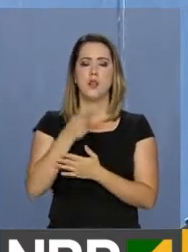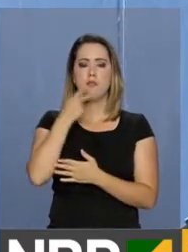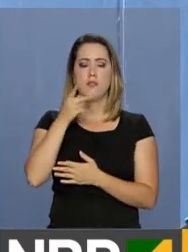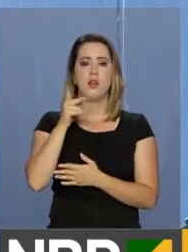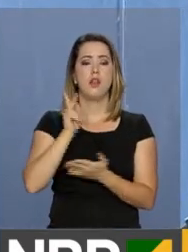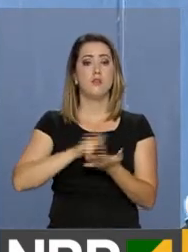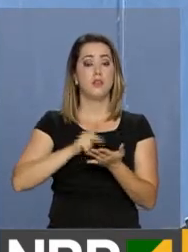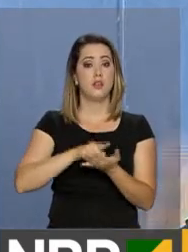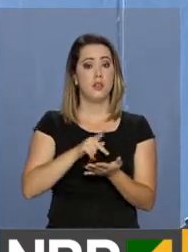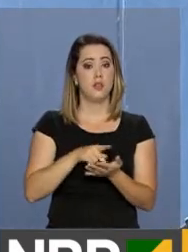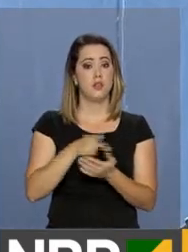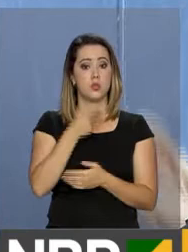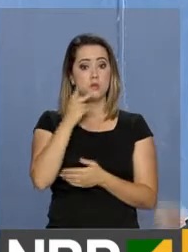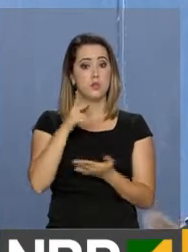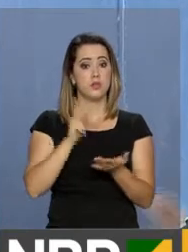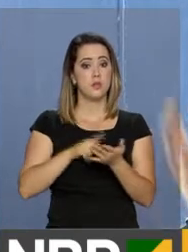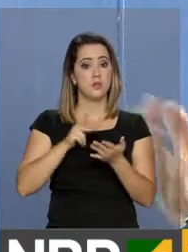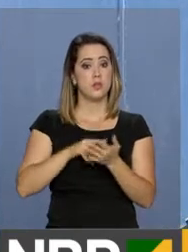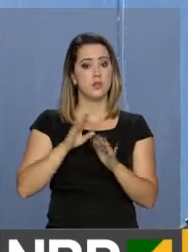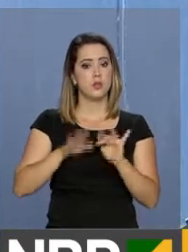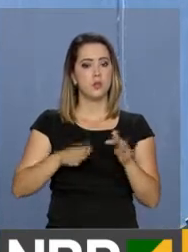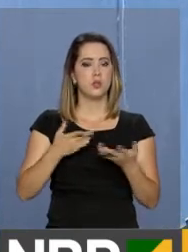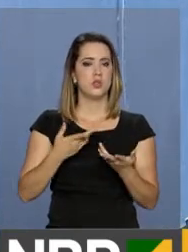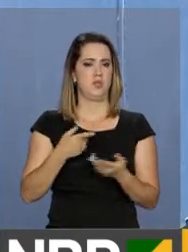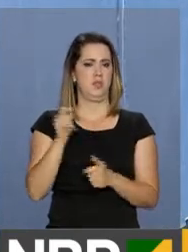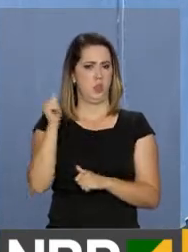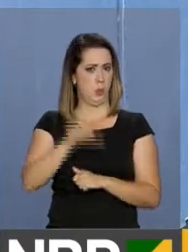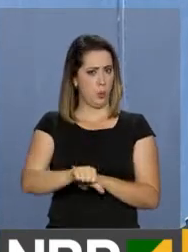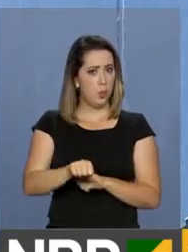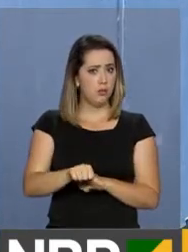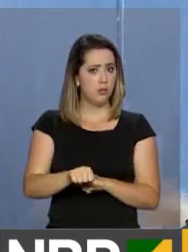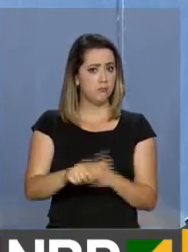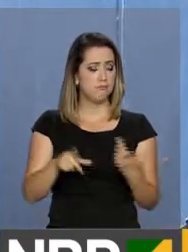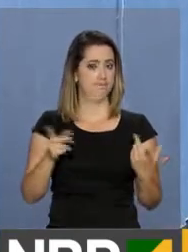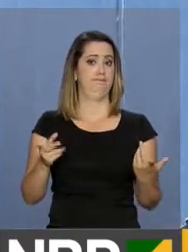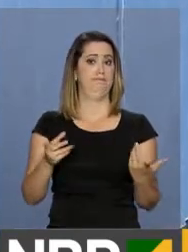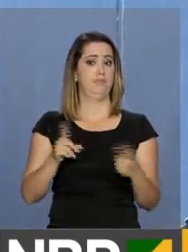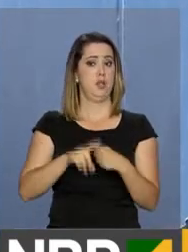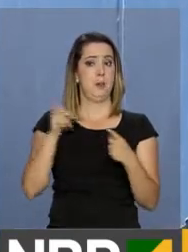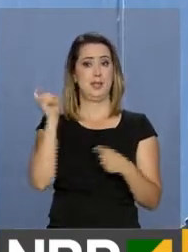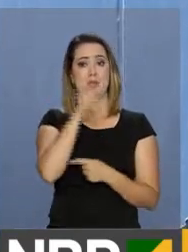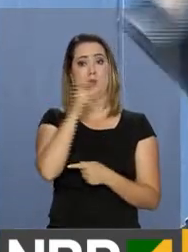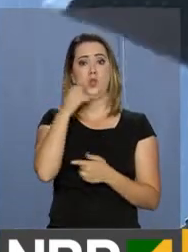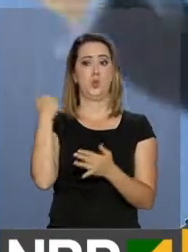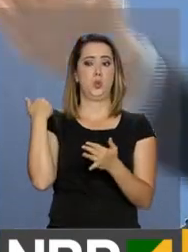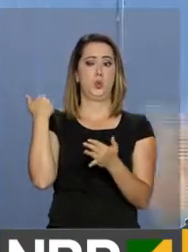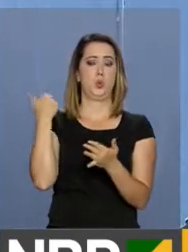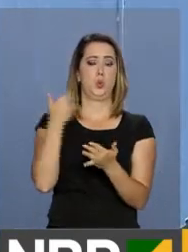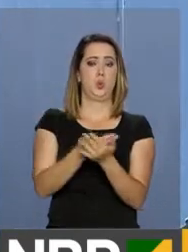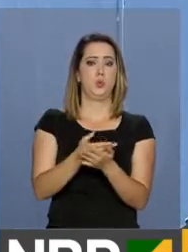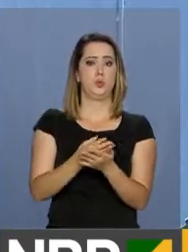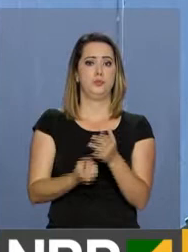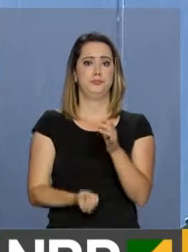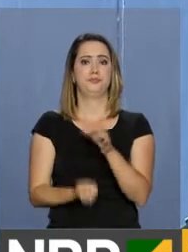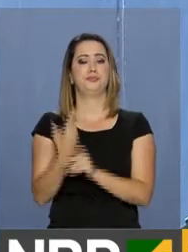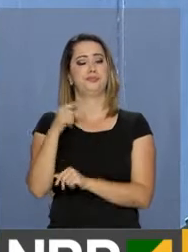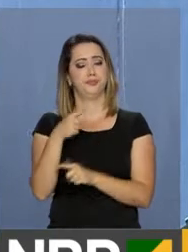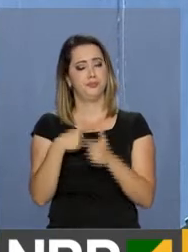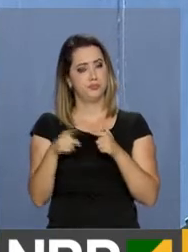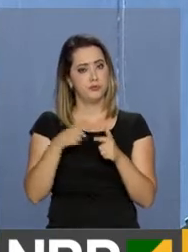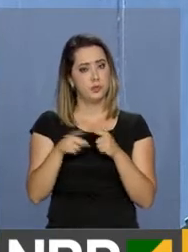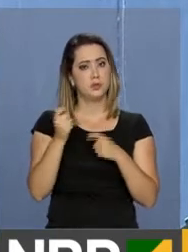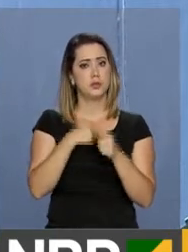verdade. E falar a verdade às vezes não parece bom, mas a mentira dos últimos anos gerou toda a crise que o Brasil